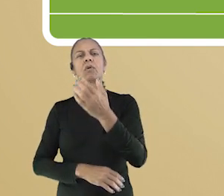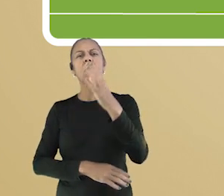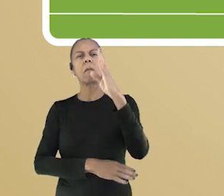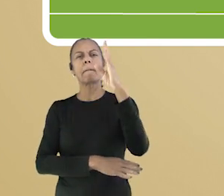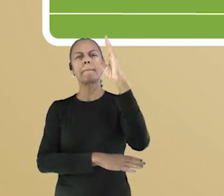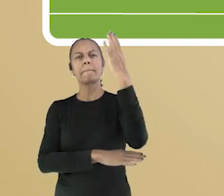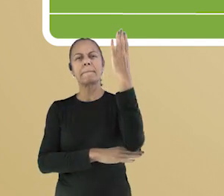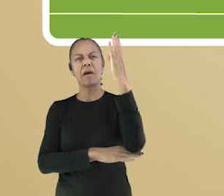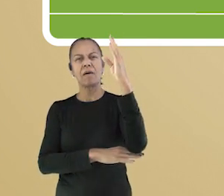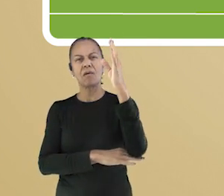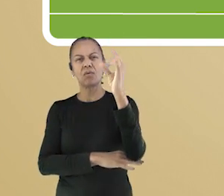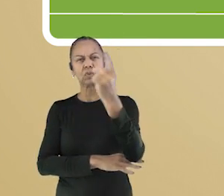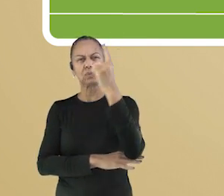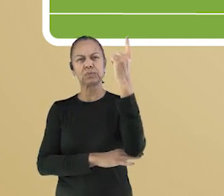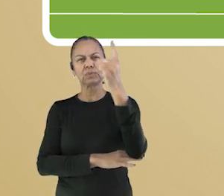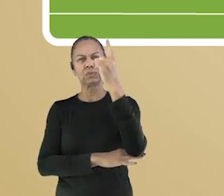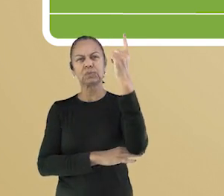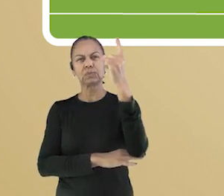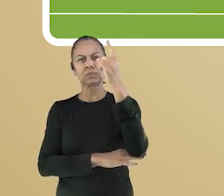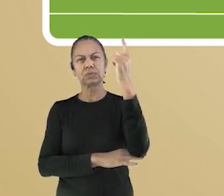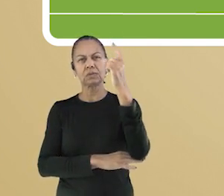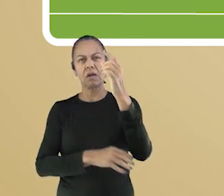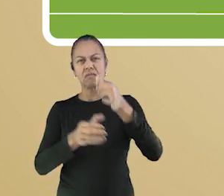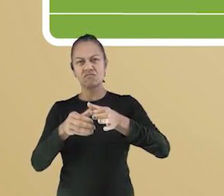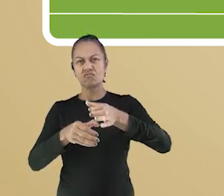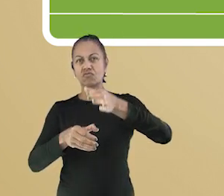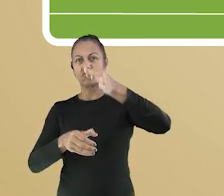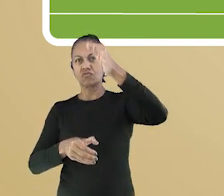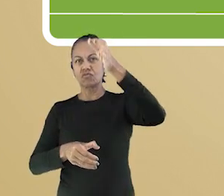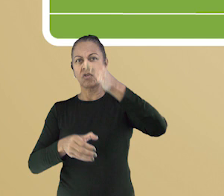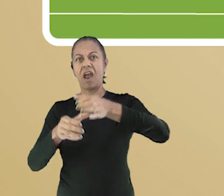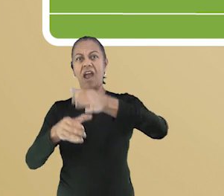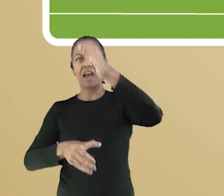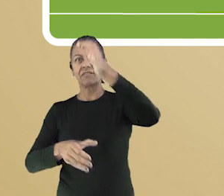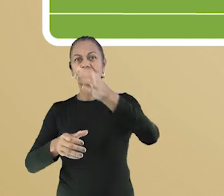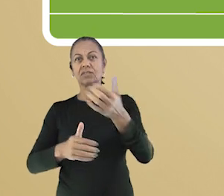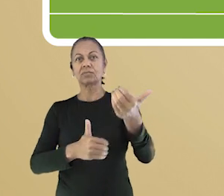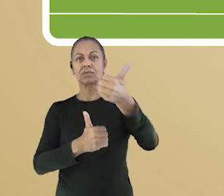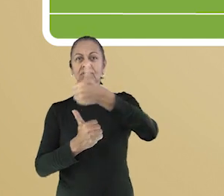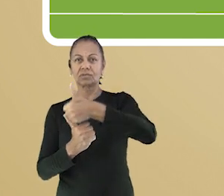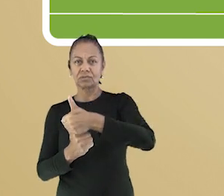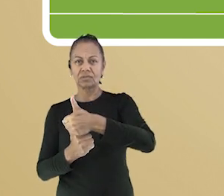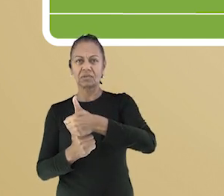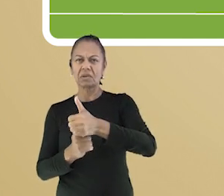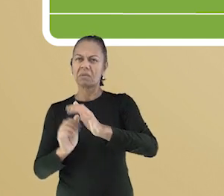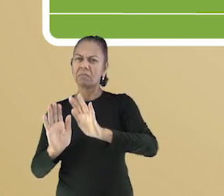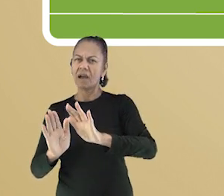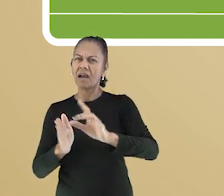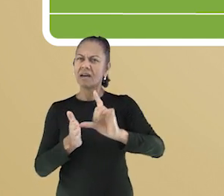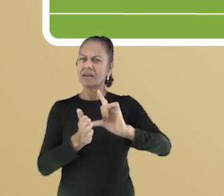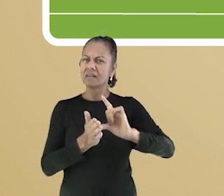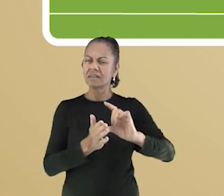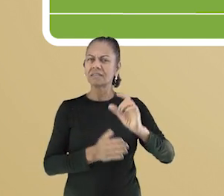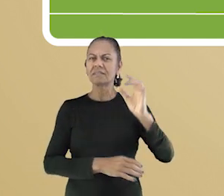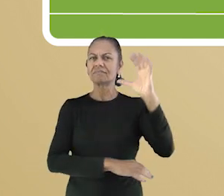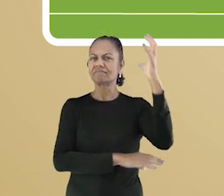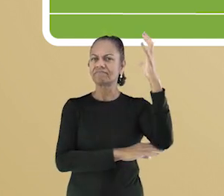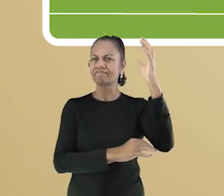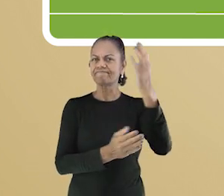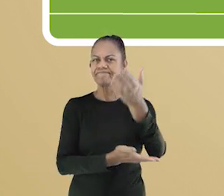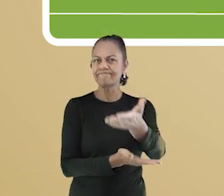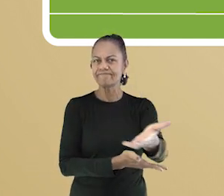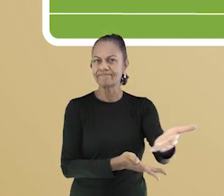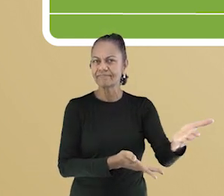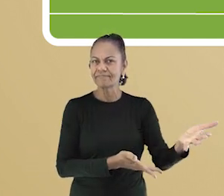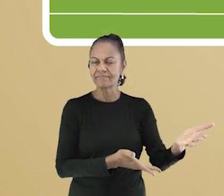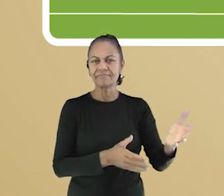a vegetação? Justifique a sua resposta. E aí, o que vocês acham? É desmatamento ou não? Darei um